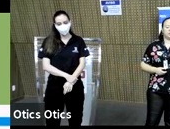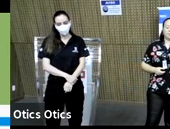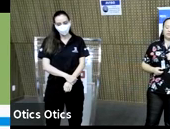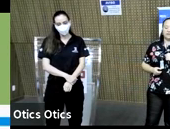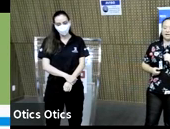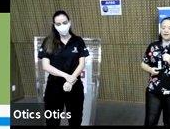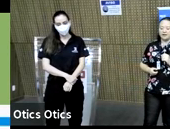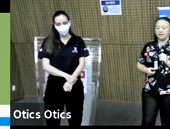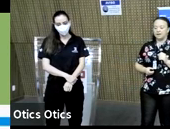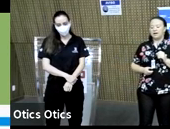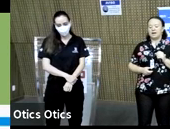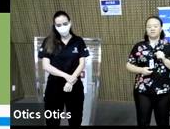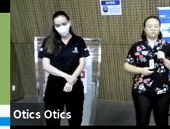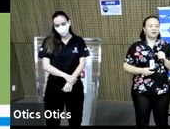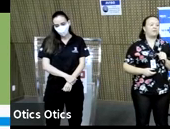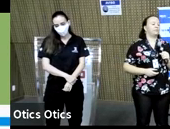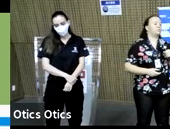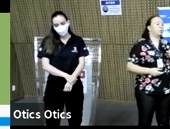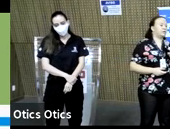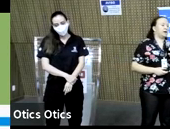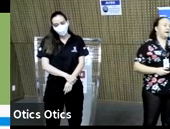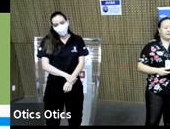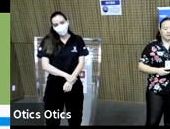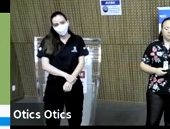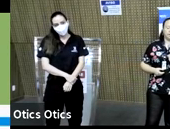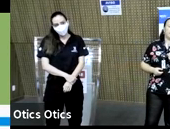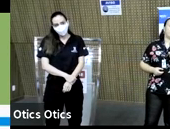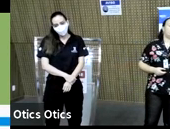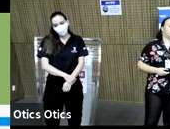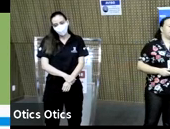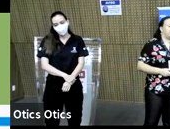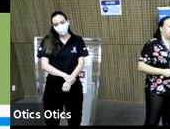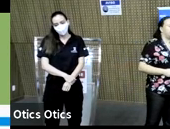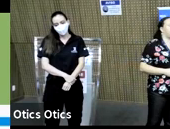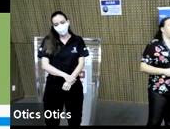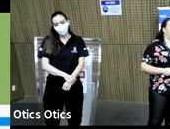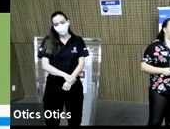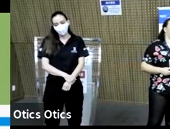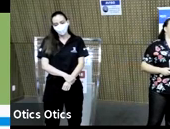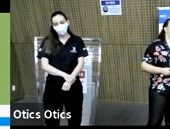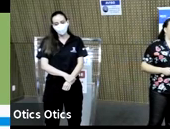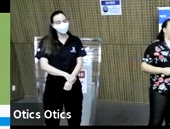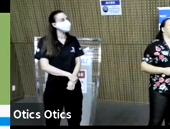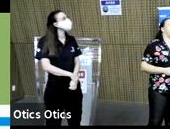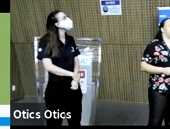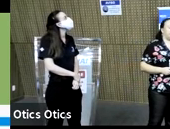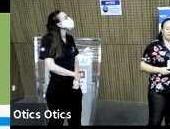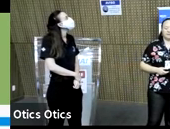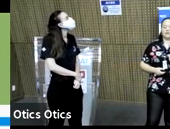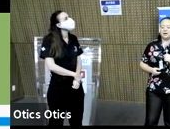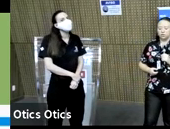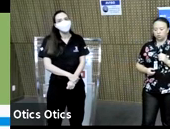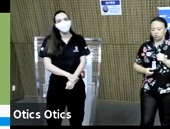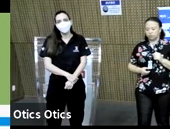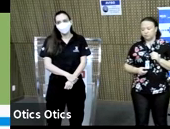gestantes, puérperas e RN. Responsável, toda a equipe, agente de saúde, enfermeiro, médico, as